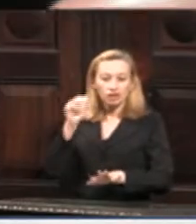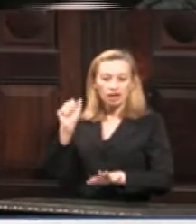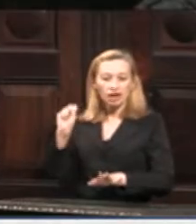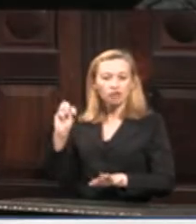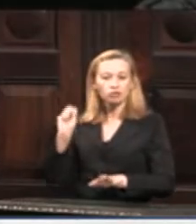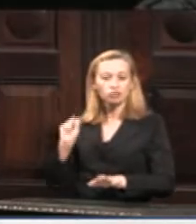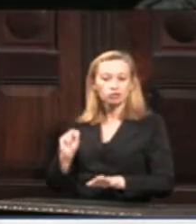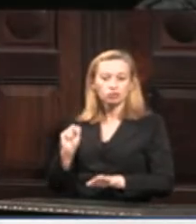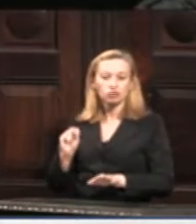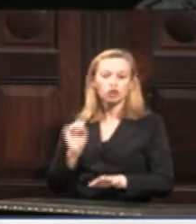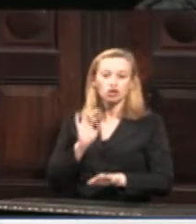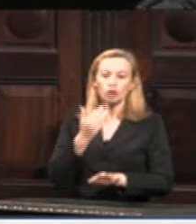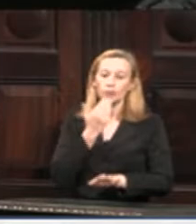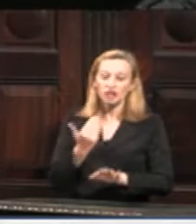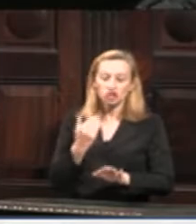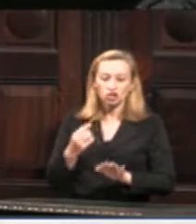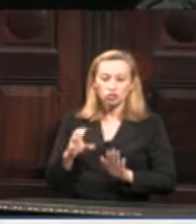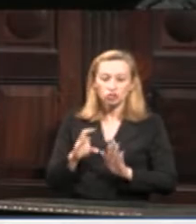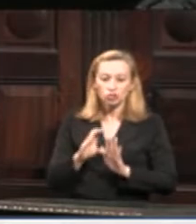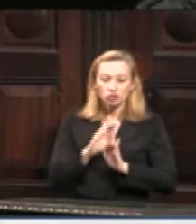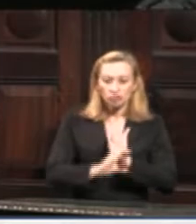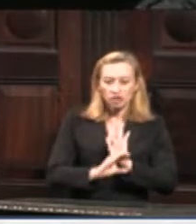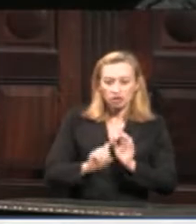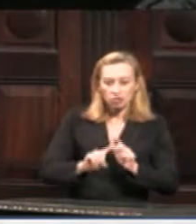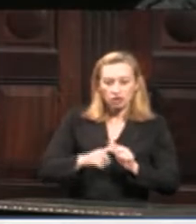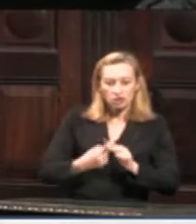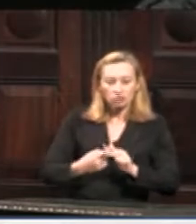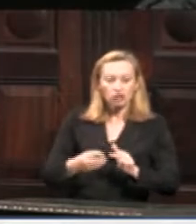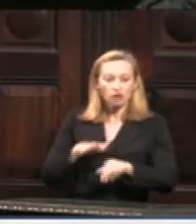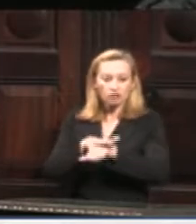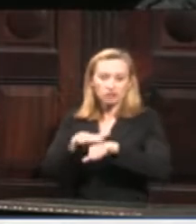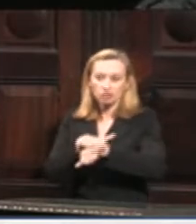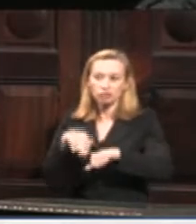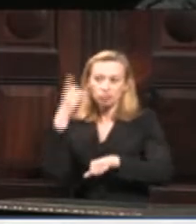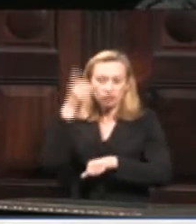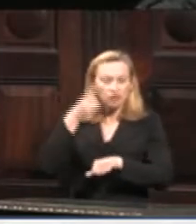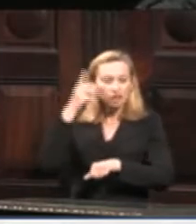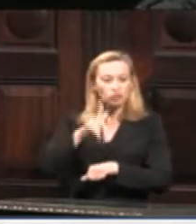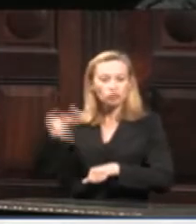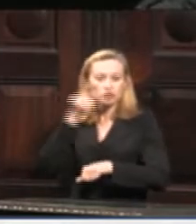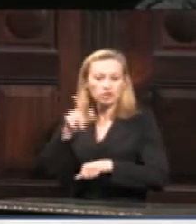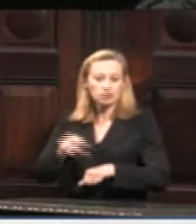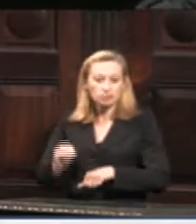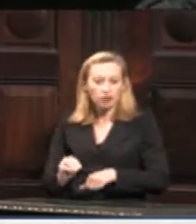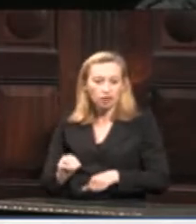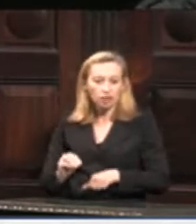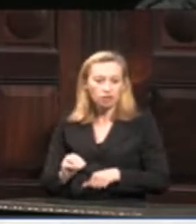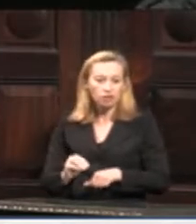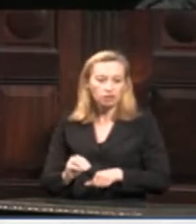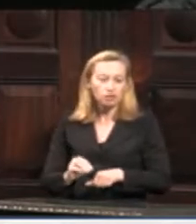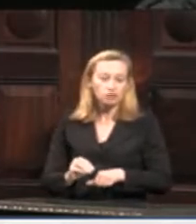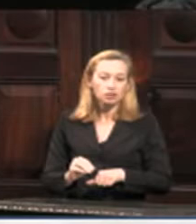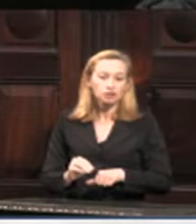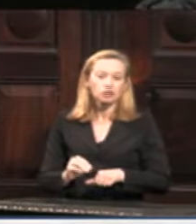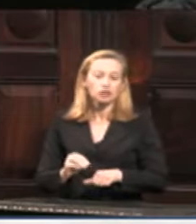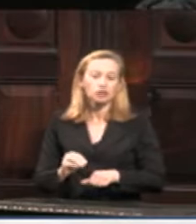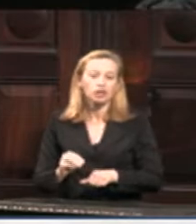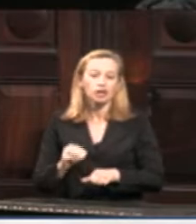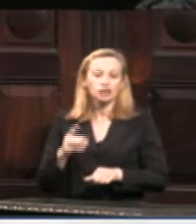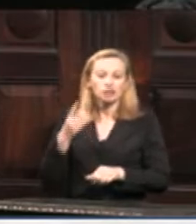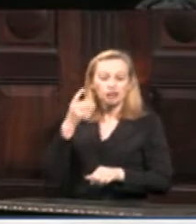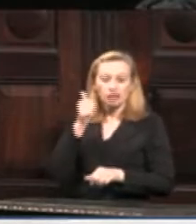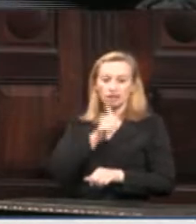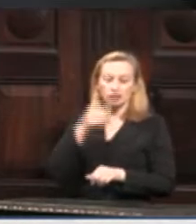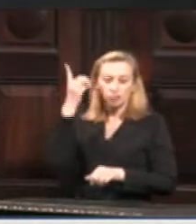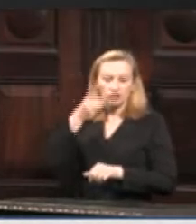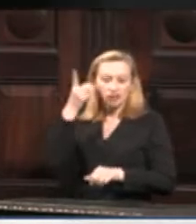fiz só uma emenda de correção. Estava falando com o deputado Luiz Paulo para ele introduzir, porque a deputada faz um excelente projeto e